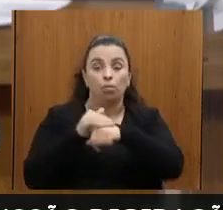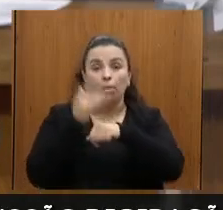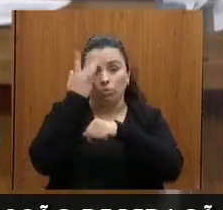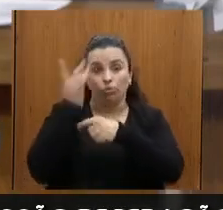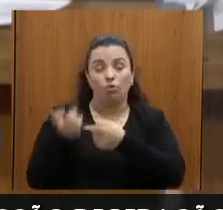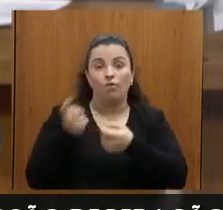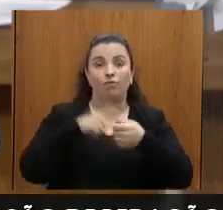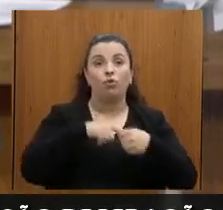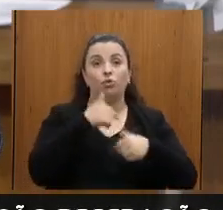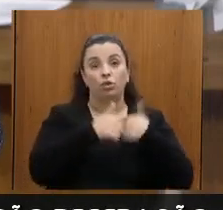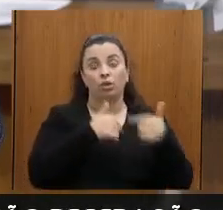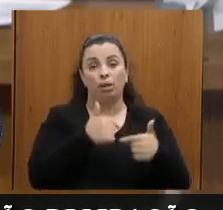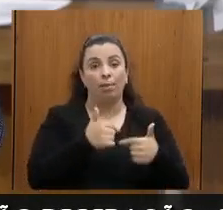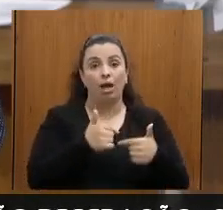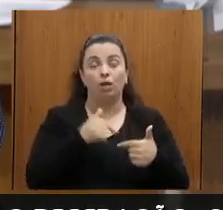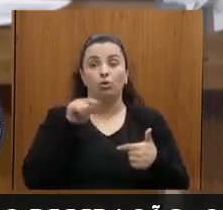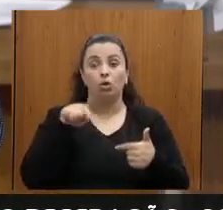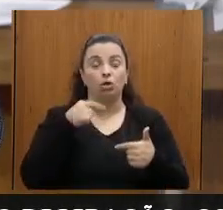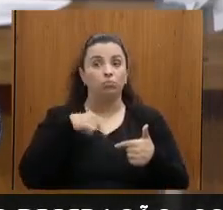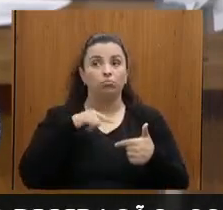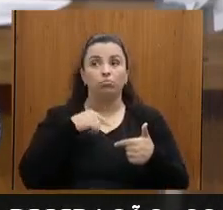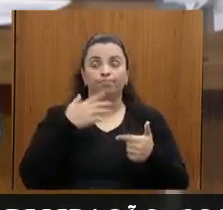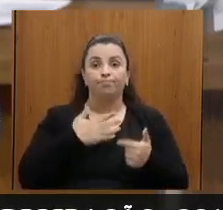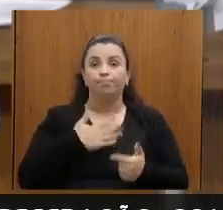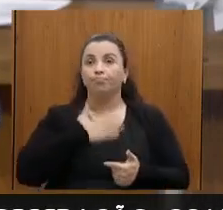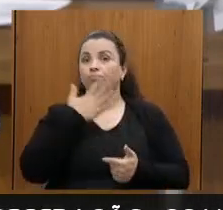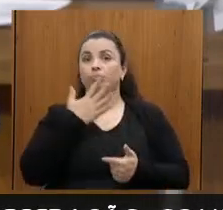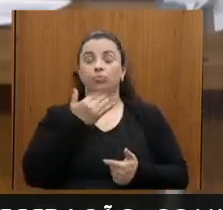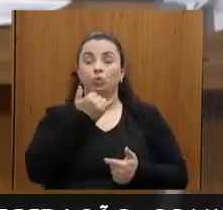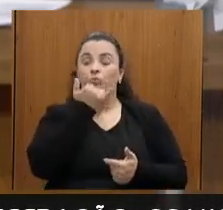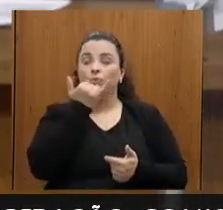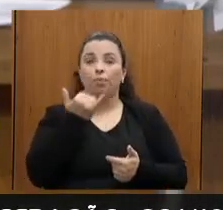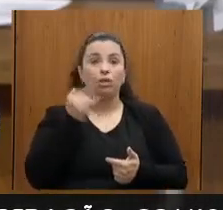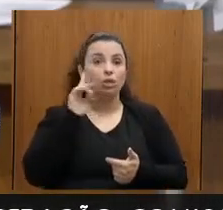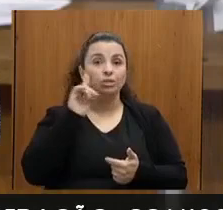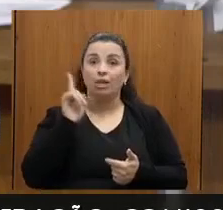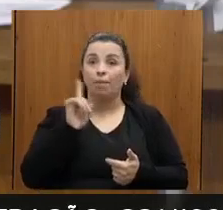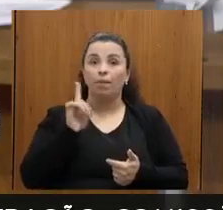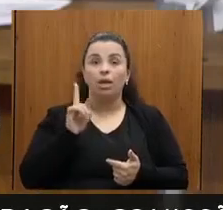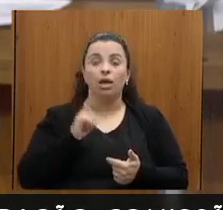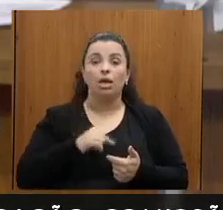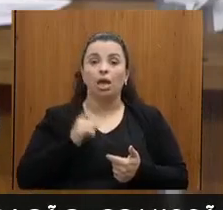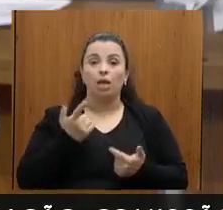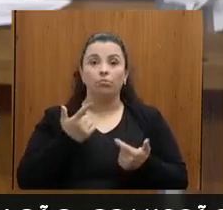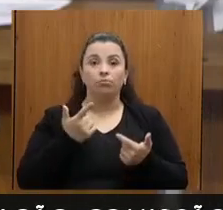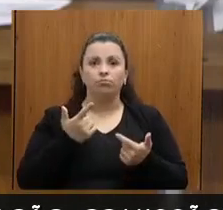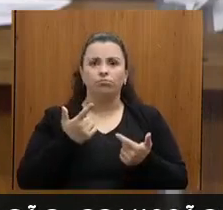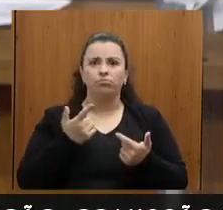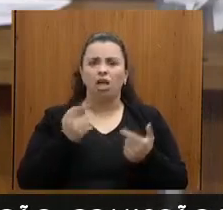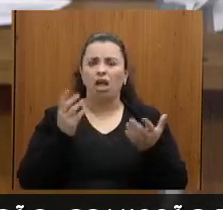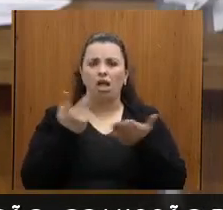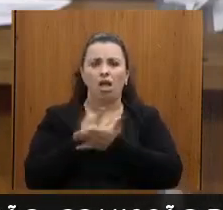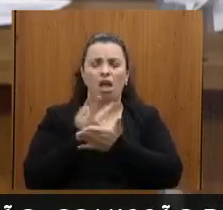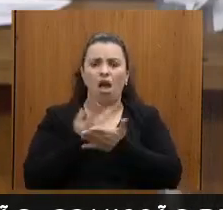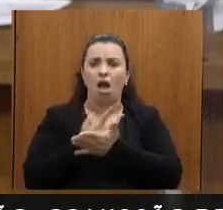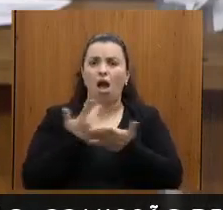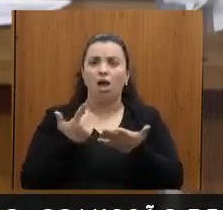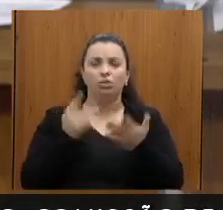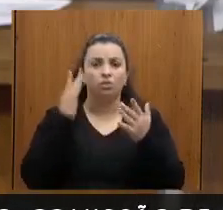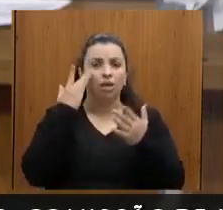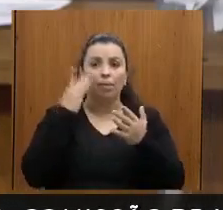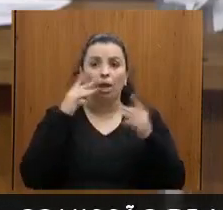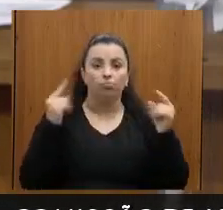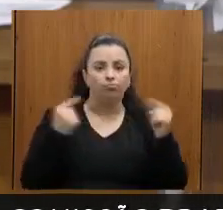surpresa. Nós não sabíamos dessa irregularidade que foi apontada pela nossa